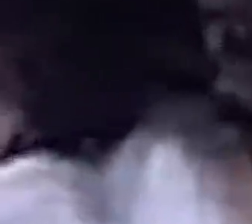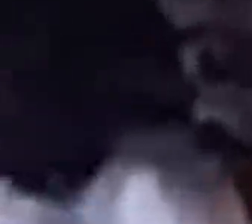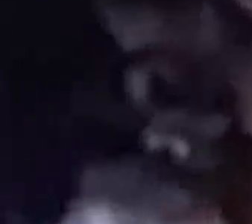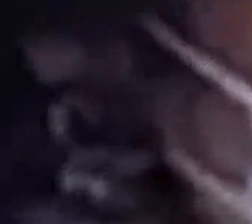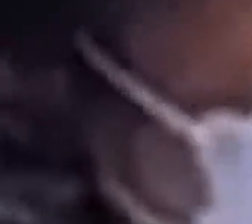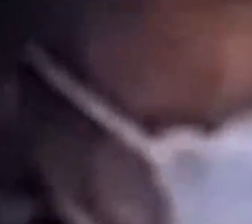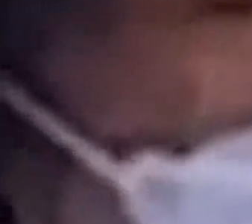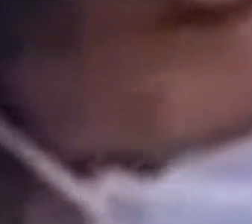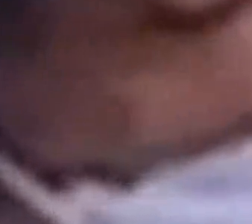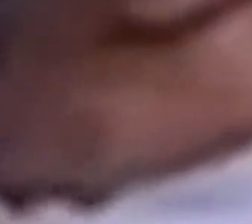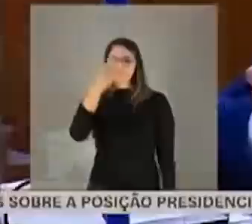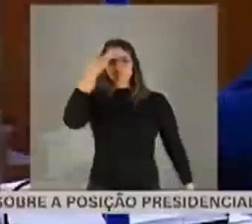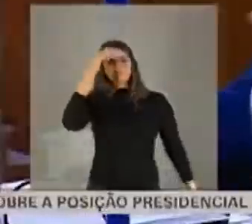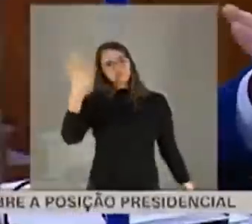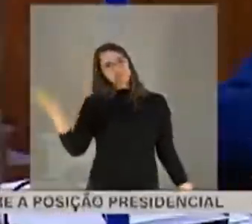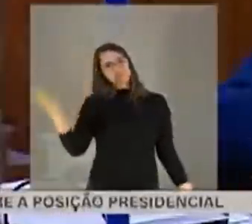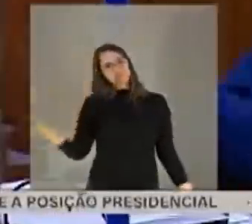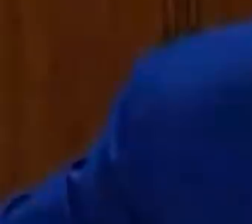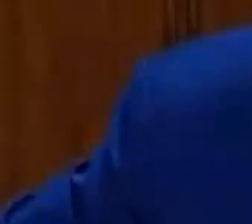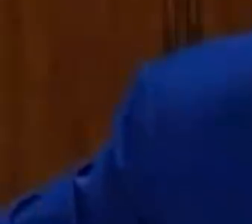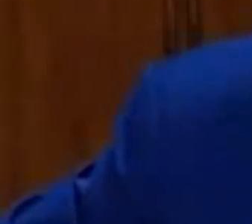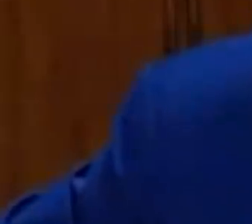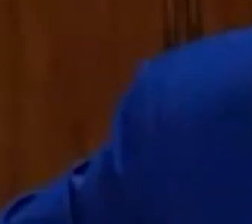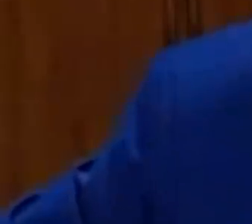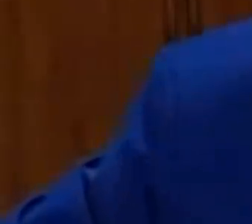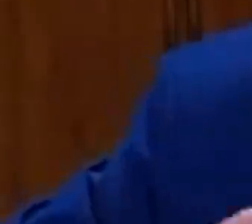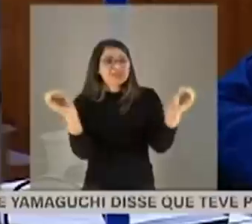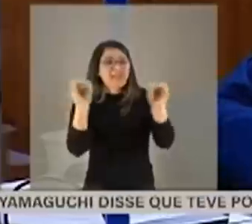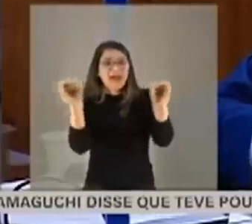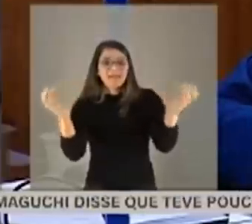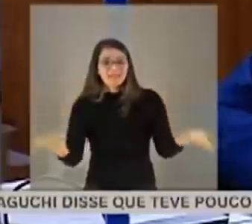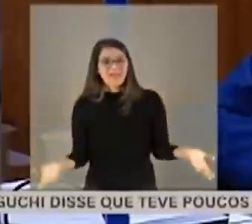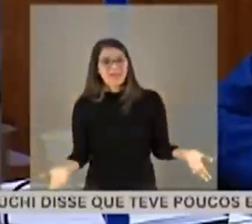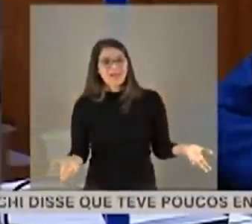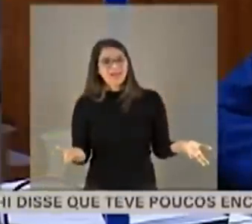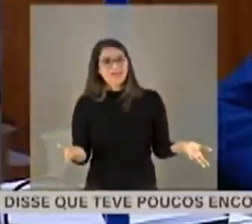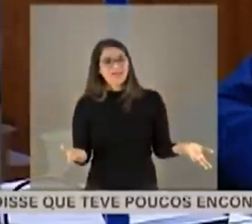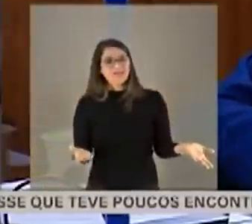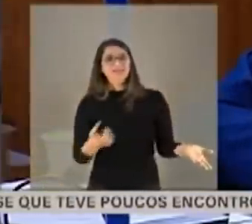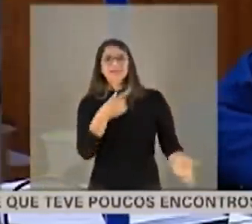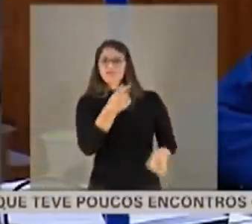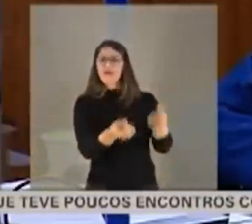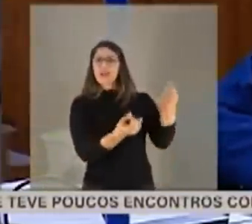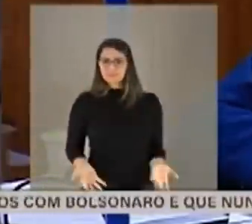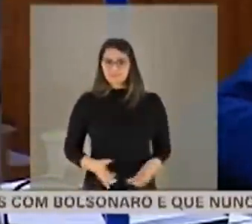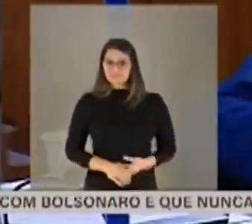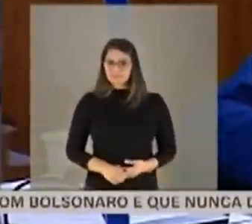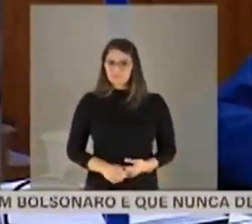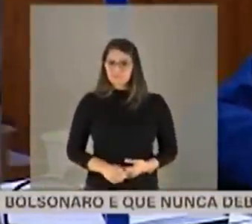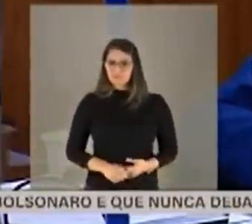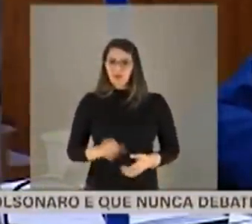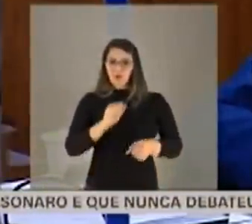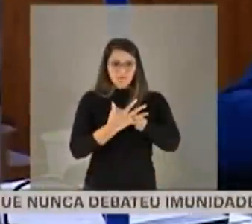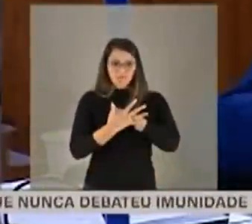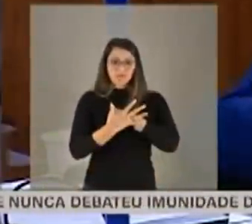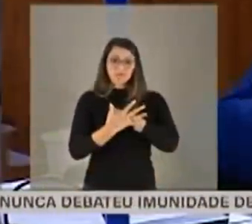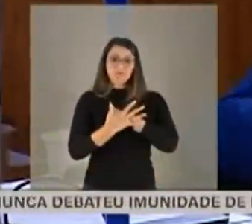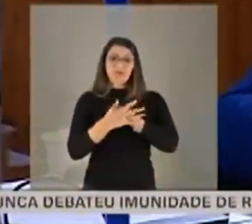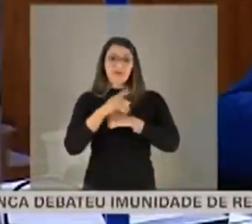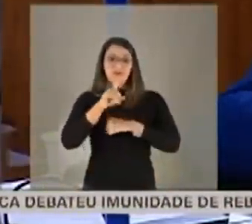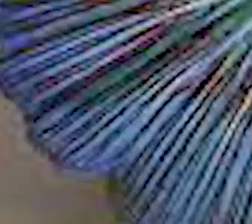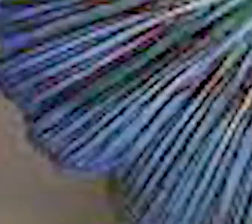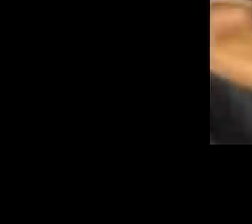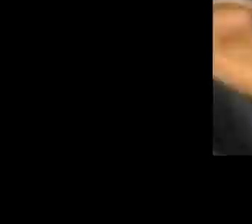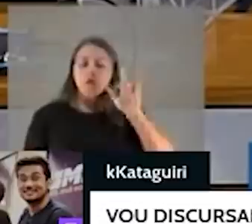sabe, infelizmente. A senhora não sabe nada de infectologia. Nem estudou, doutora. A senhora foi aleatória mesmo, superficial. O Covid-19 é da